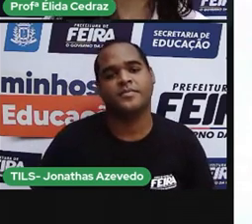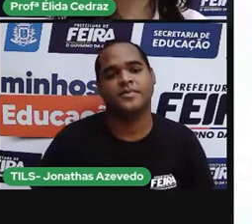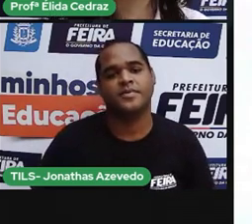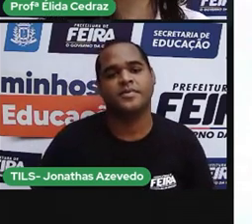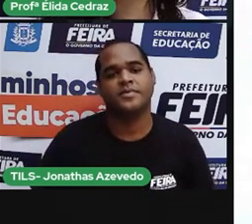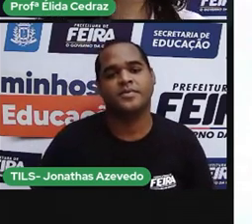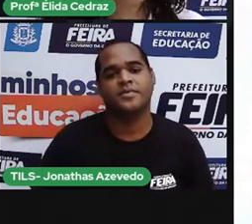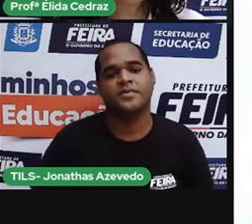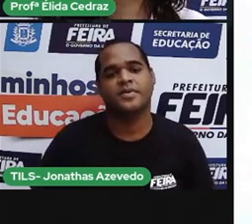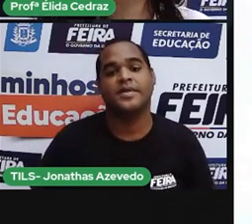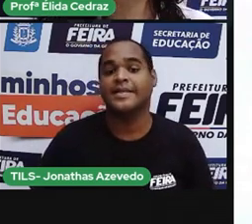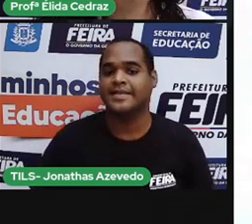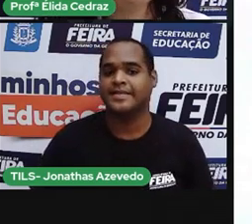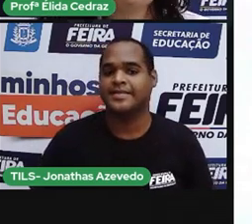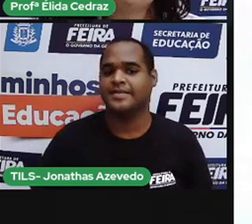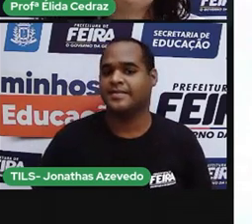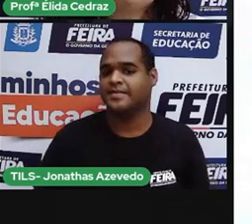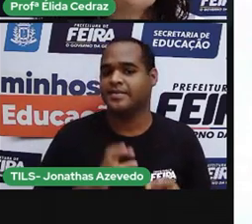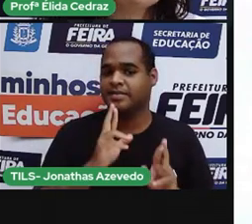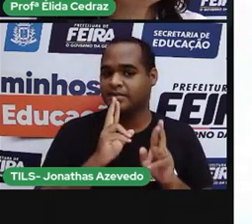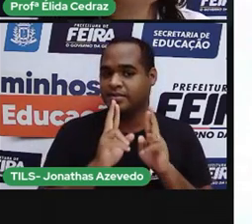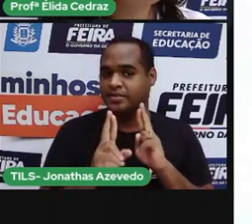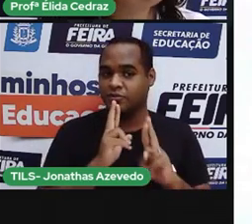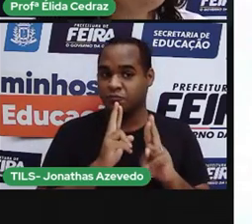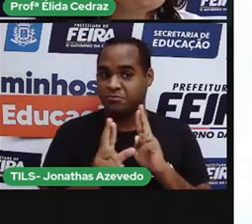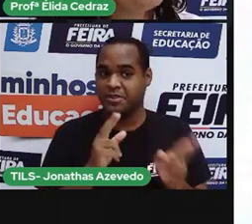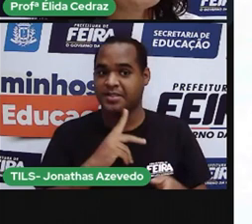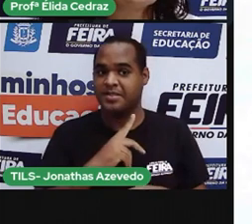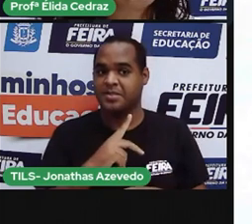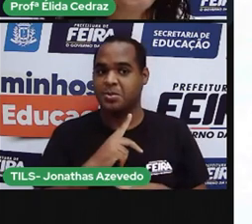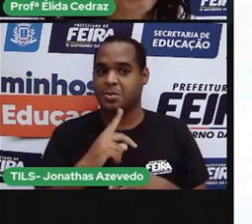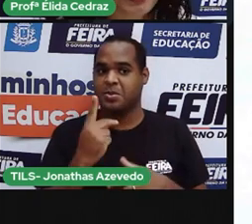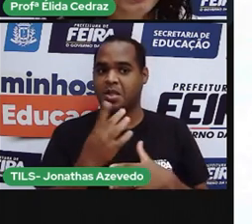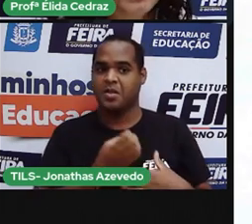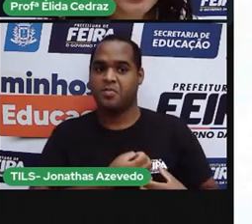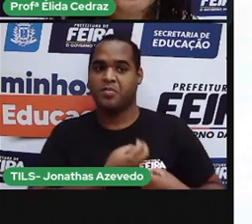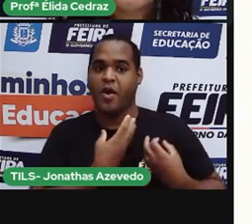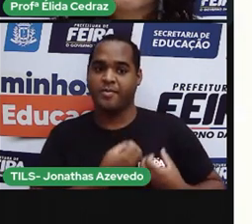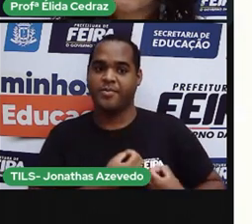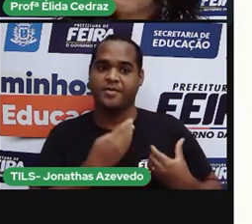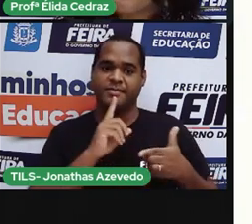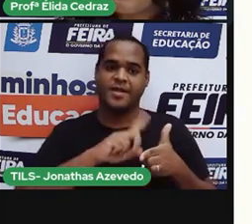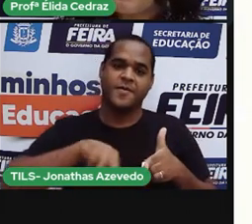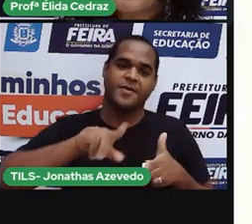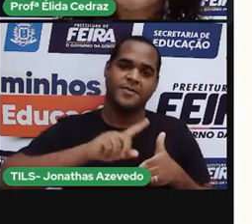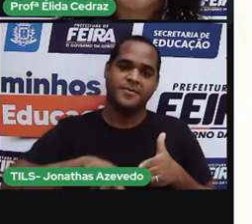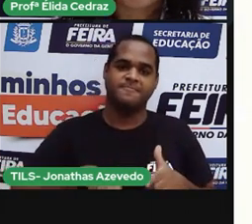E aqui estão as respostas dos nossos poemas problemas.